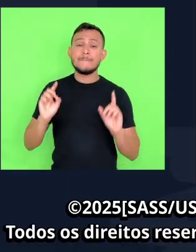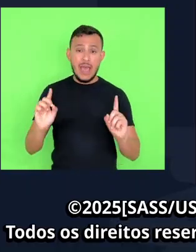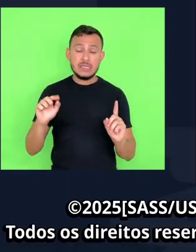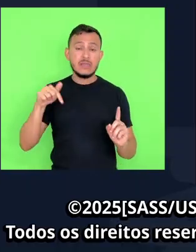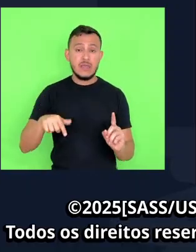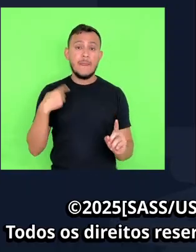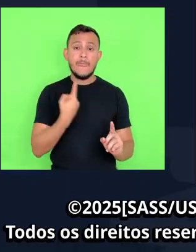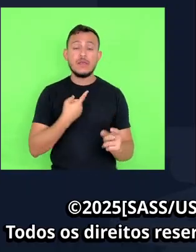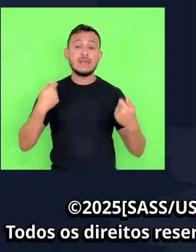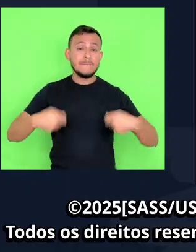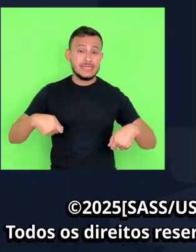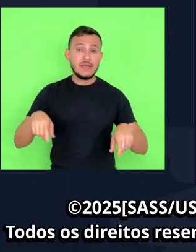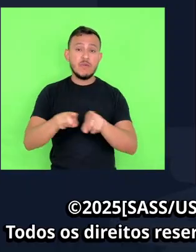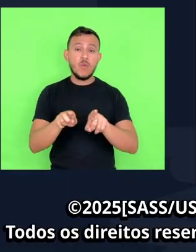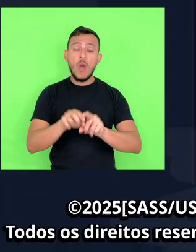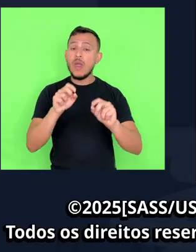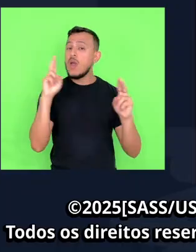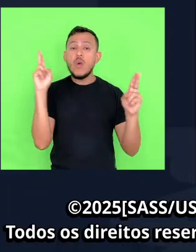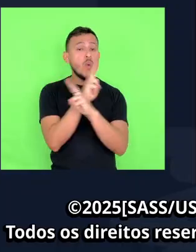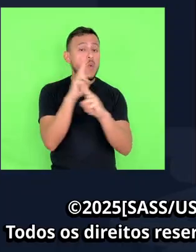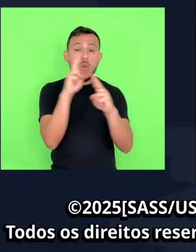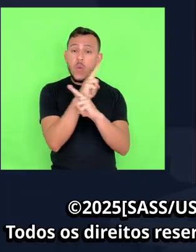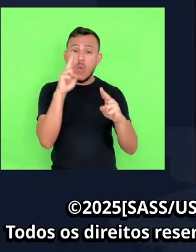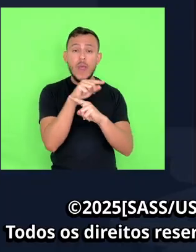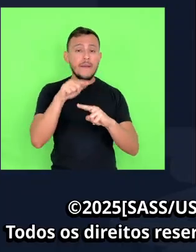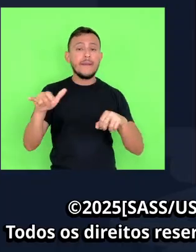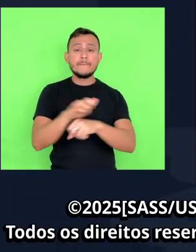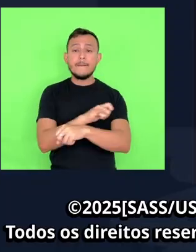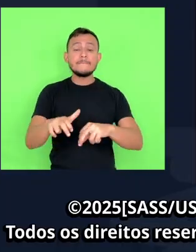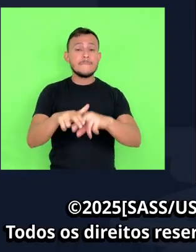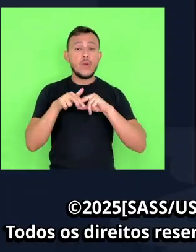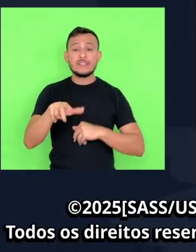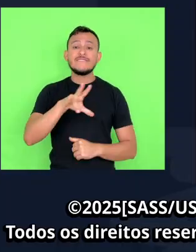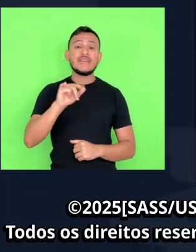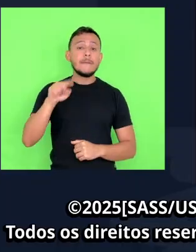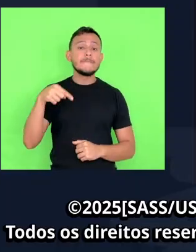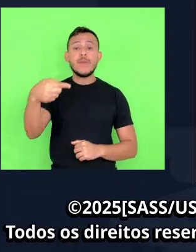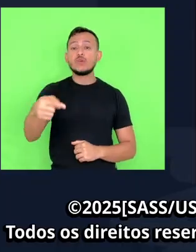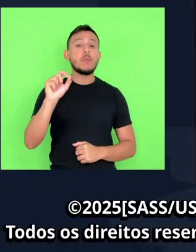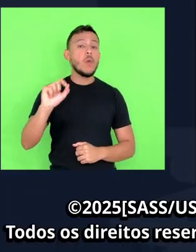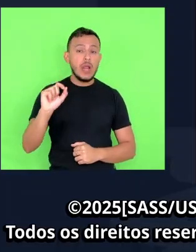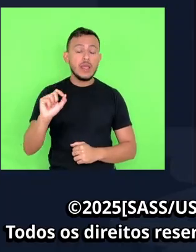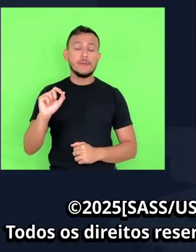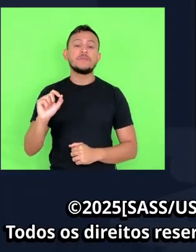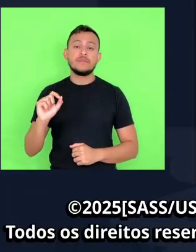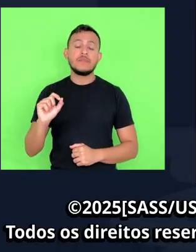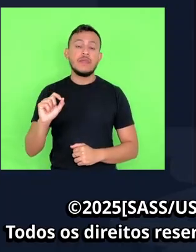nós precisamos urgente tomar ações, senão ele vai ser o próximo a